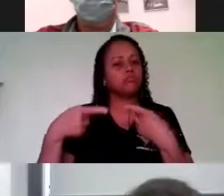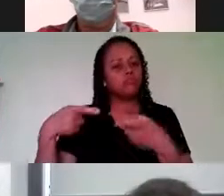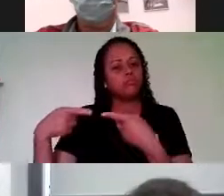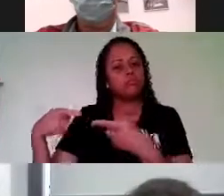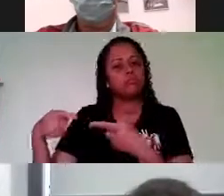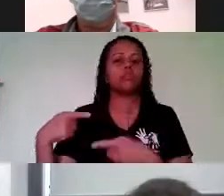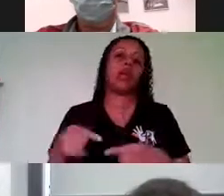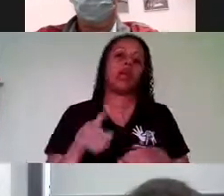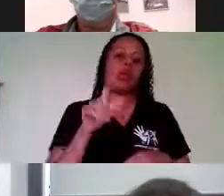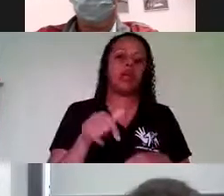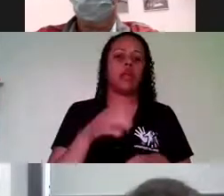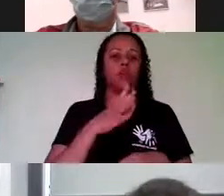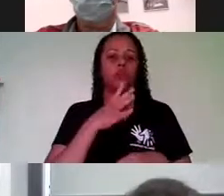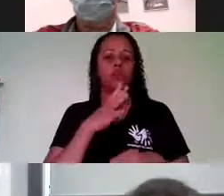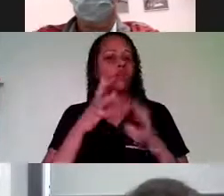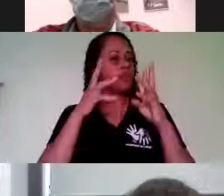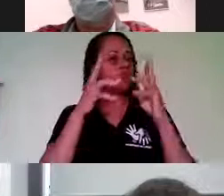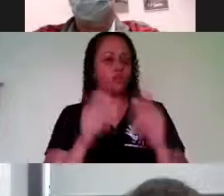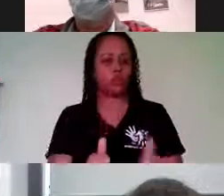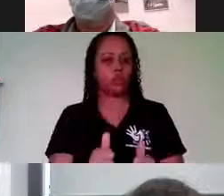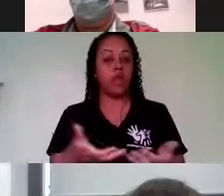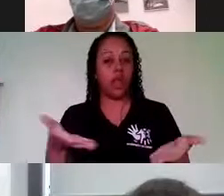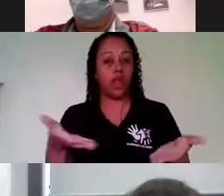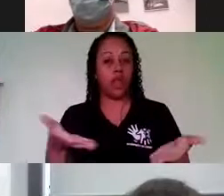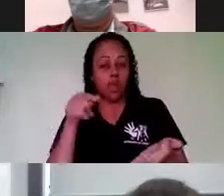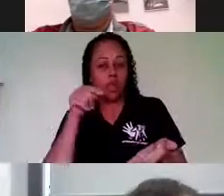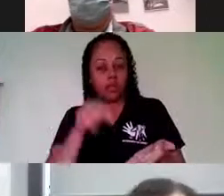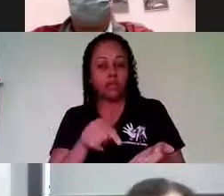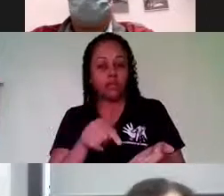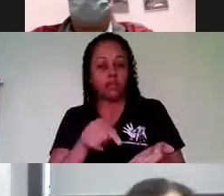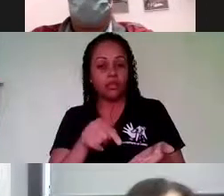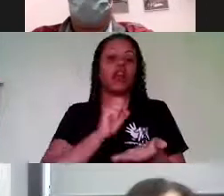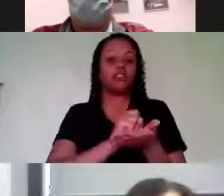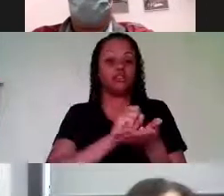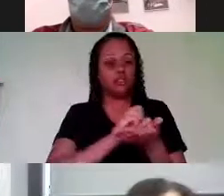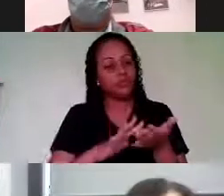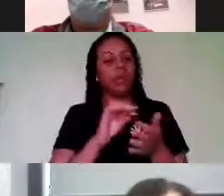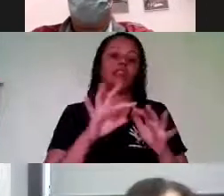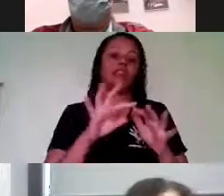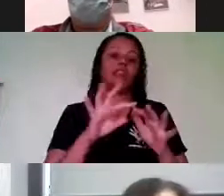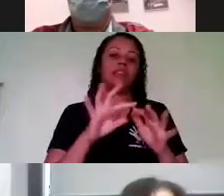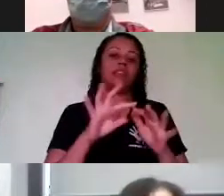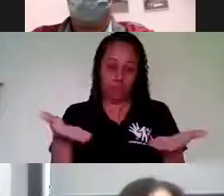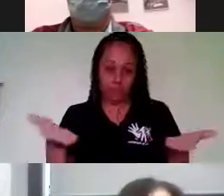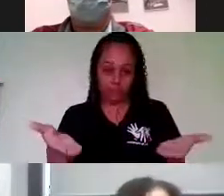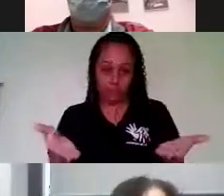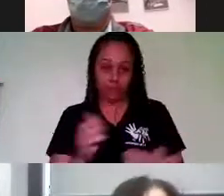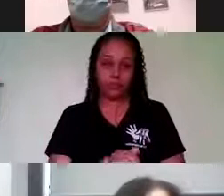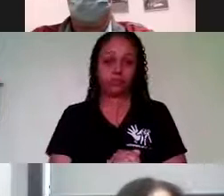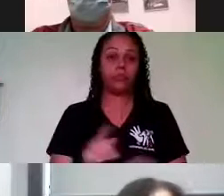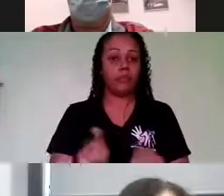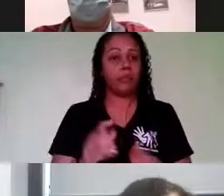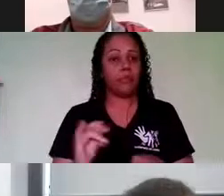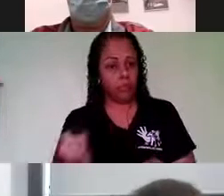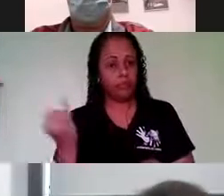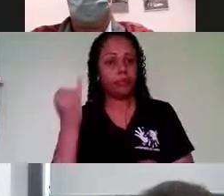de muita gente, essa atividade que está acontecendo agora. Tá? Acho que isso é uma coisa muito importante. E também, aí eu